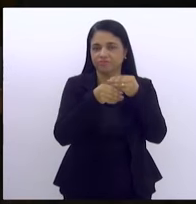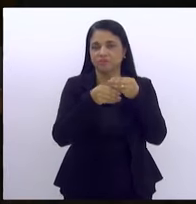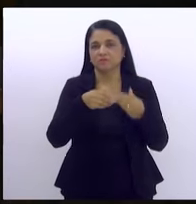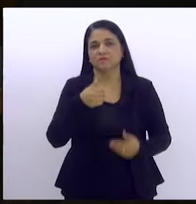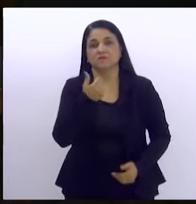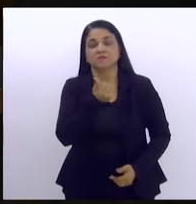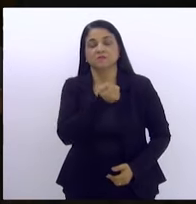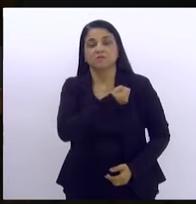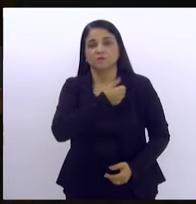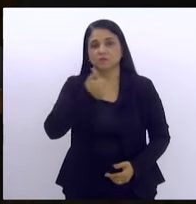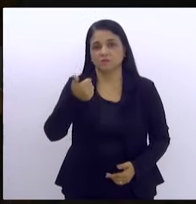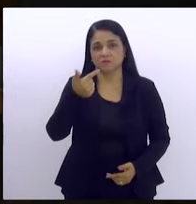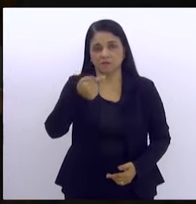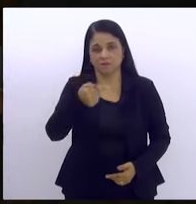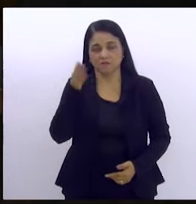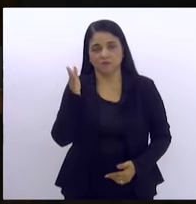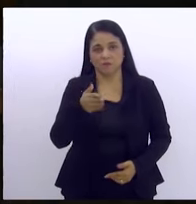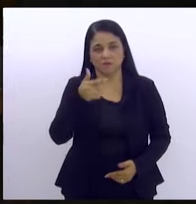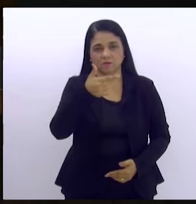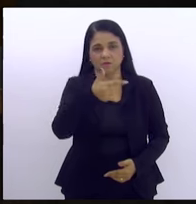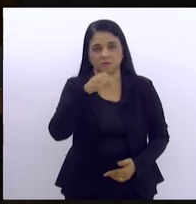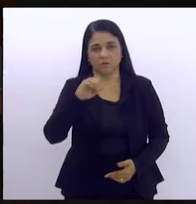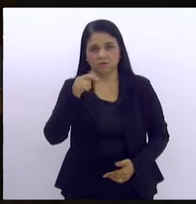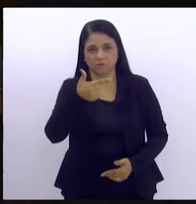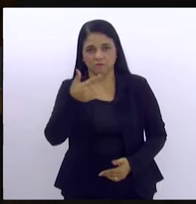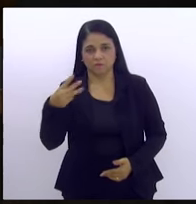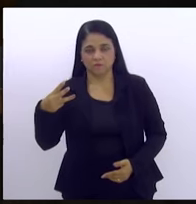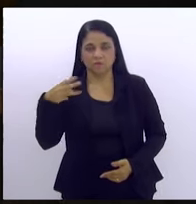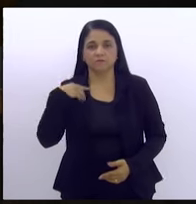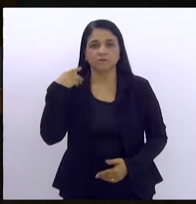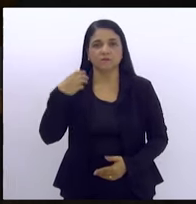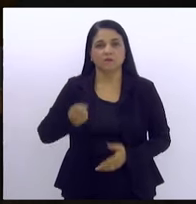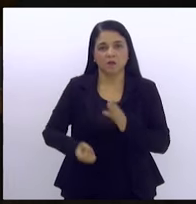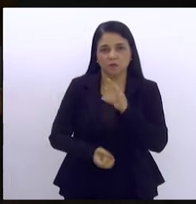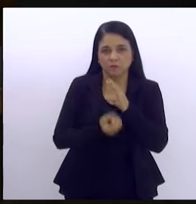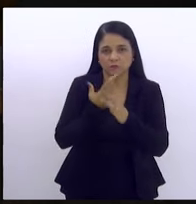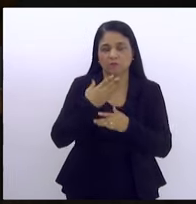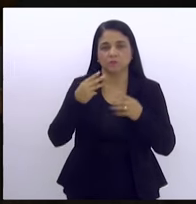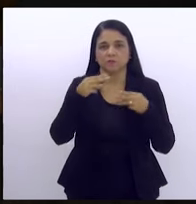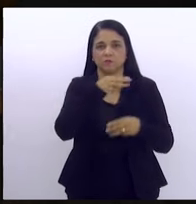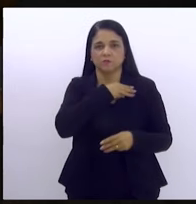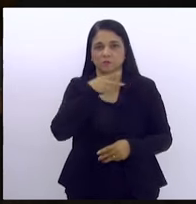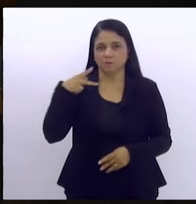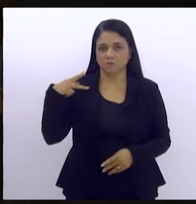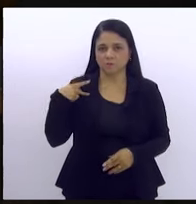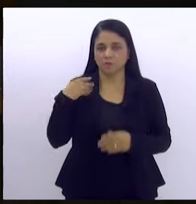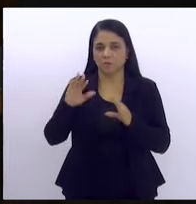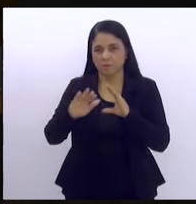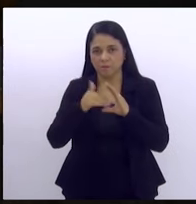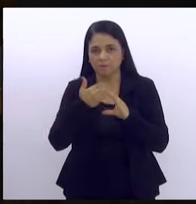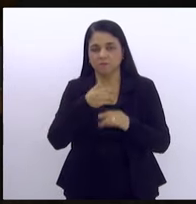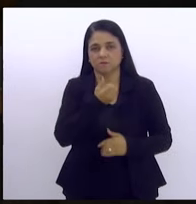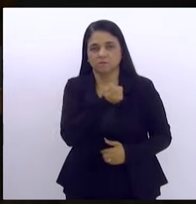número 17/2023, de autoria do Ministério Público, mensagem número